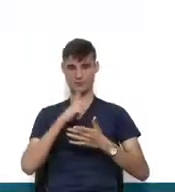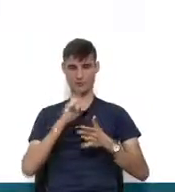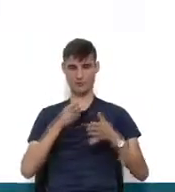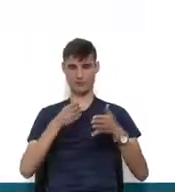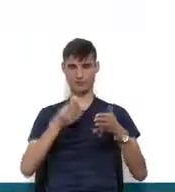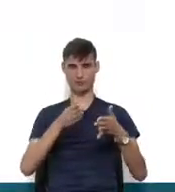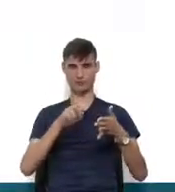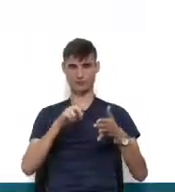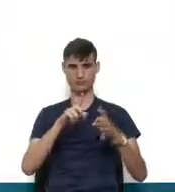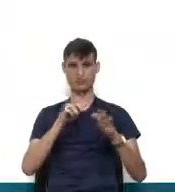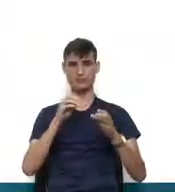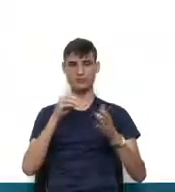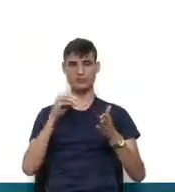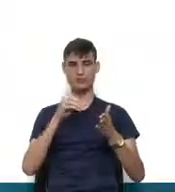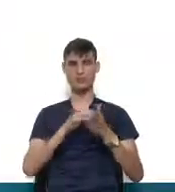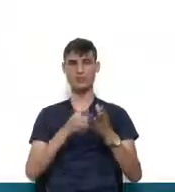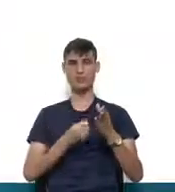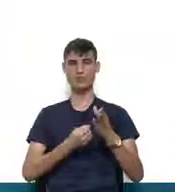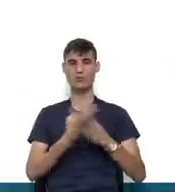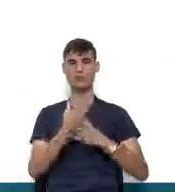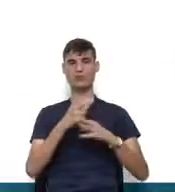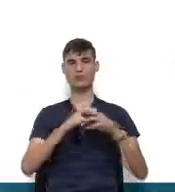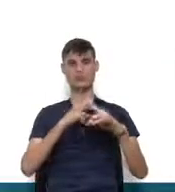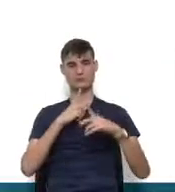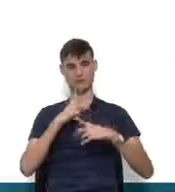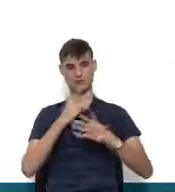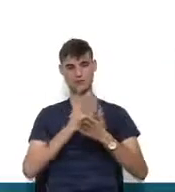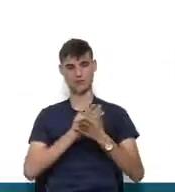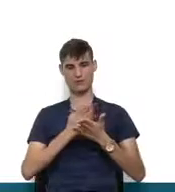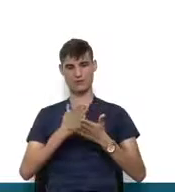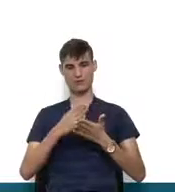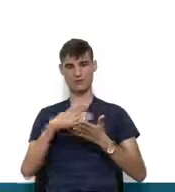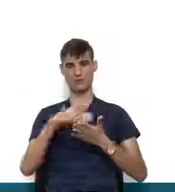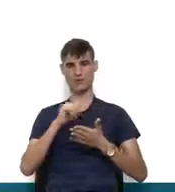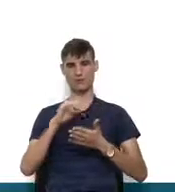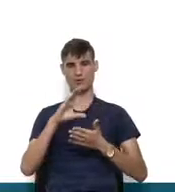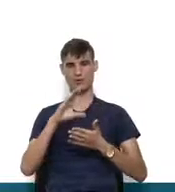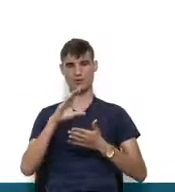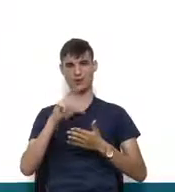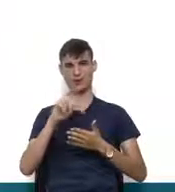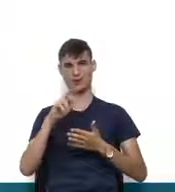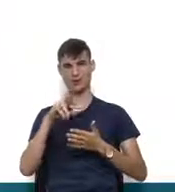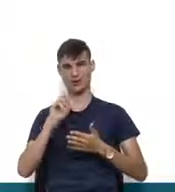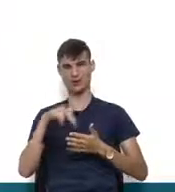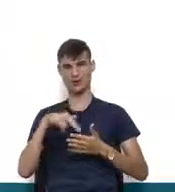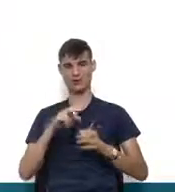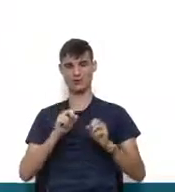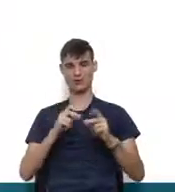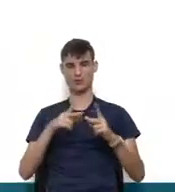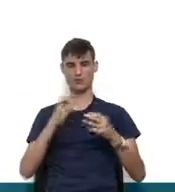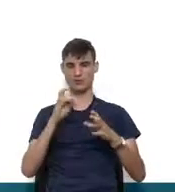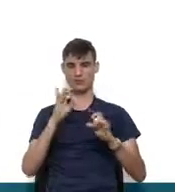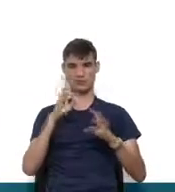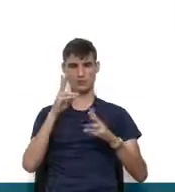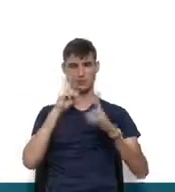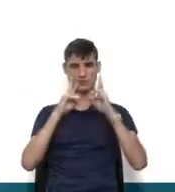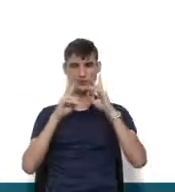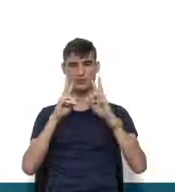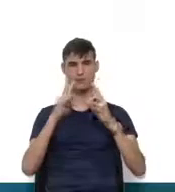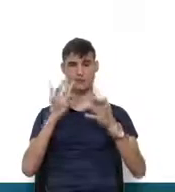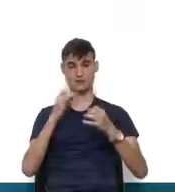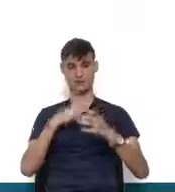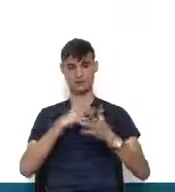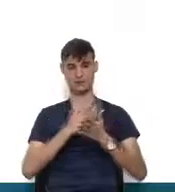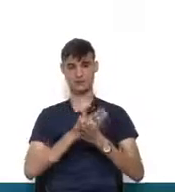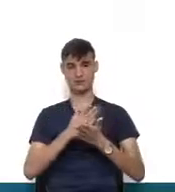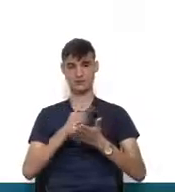for centrada na origem, ela vai ser então a série de Maclaurin, tá? Então só relembrando isso, as